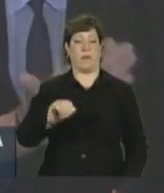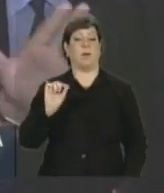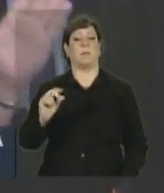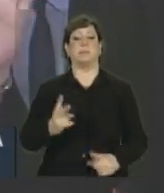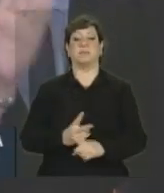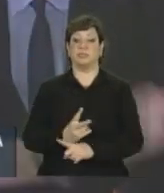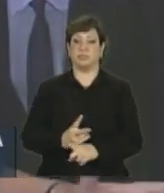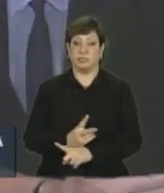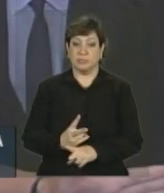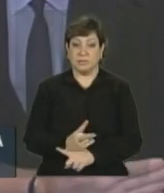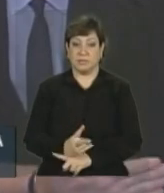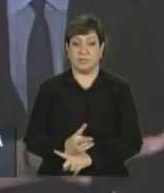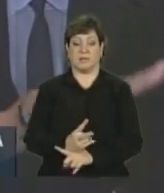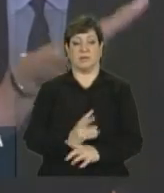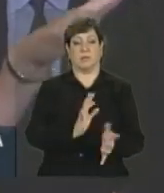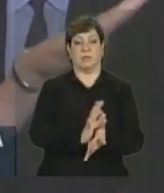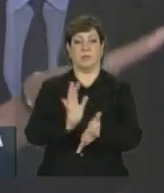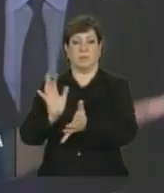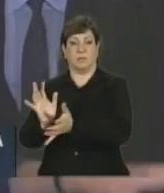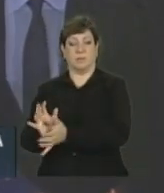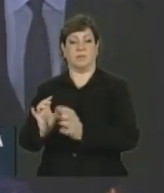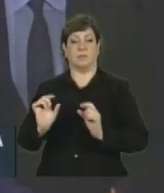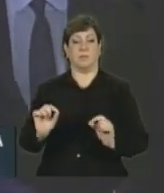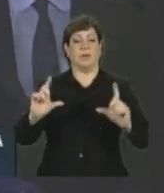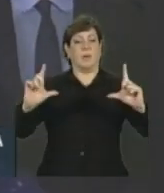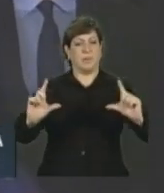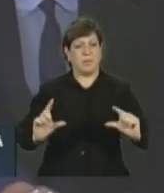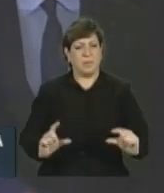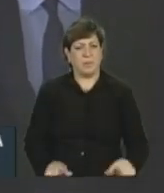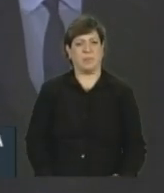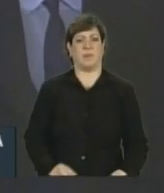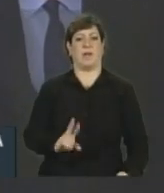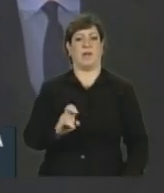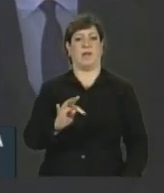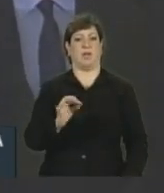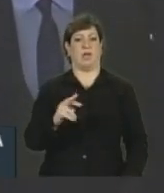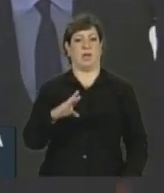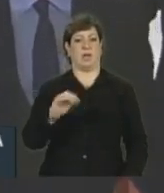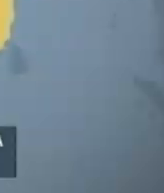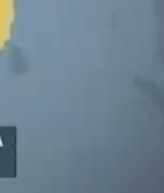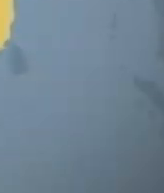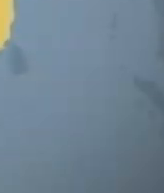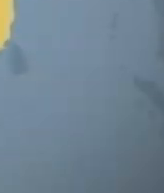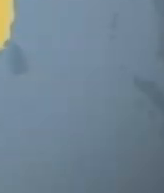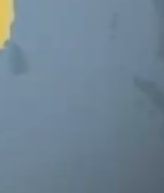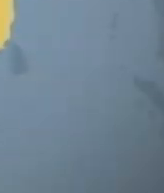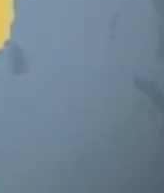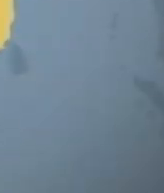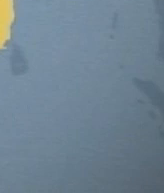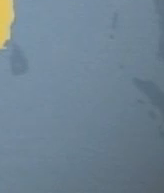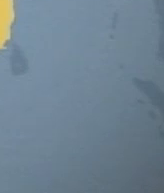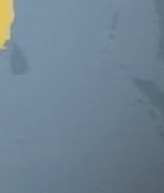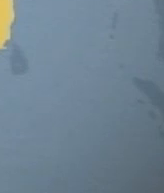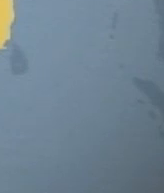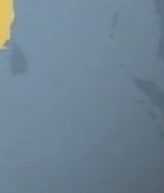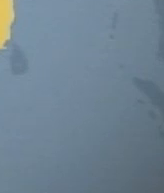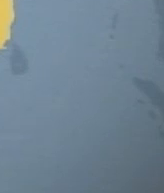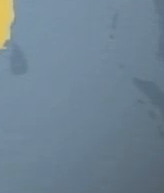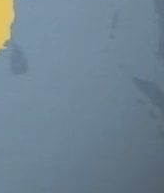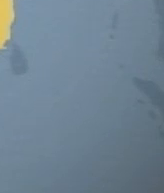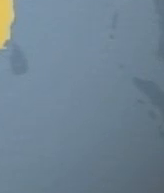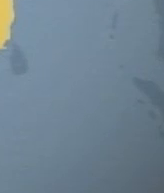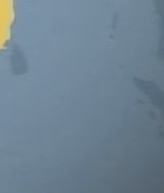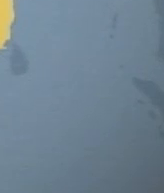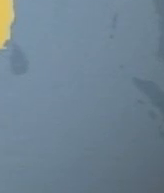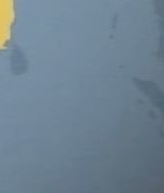procurar que as partes baixem o nível da retórica e se entendam. Bom, e como primeiro compromisso